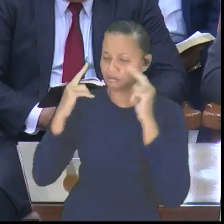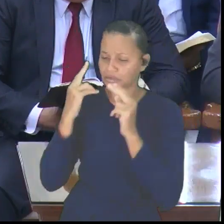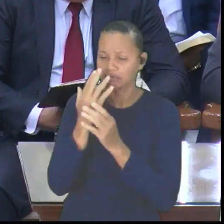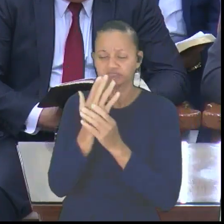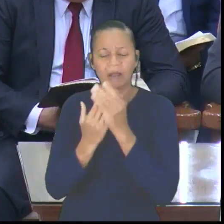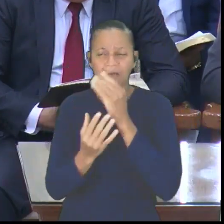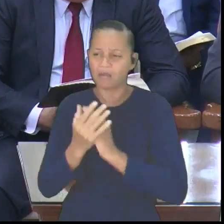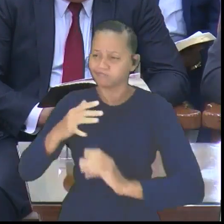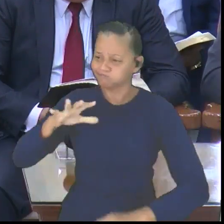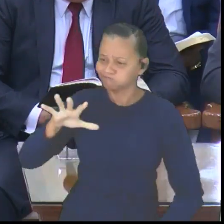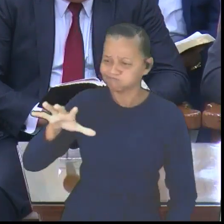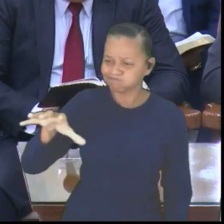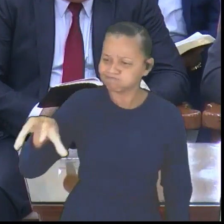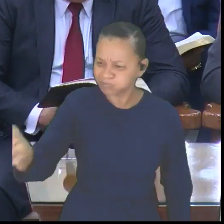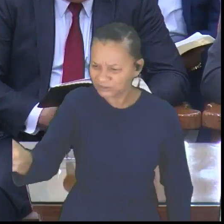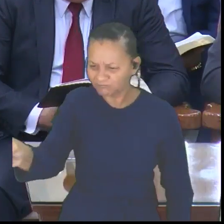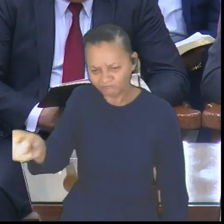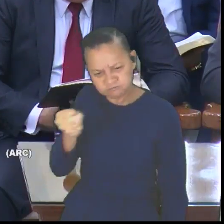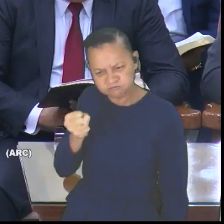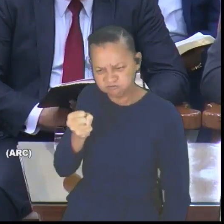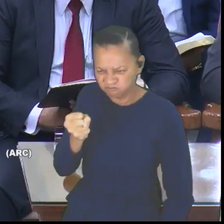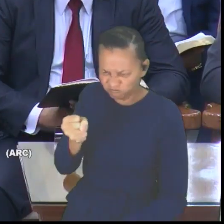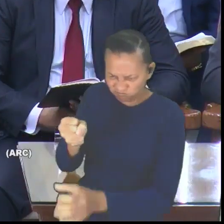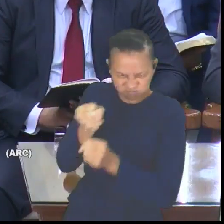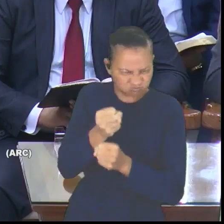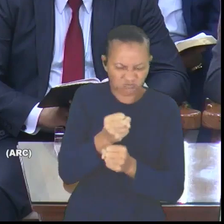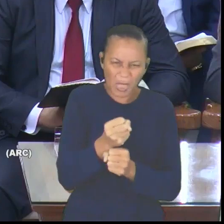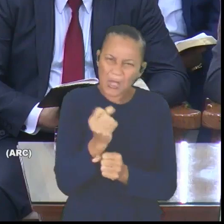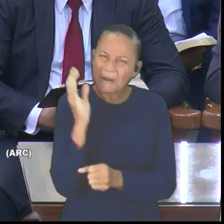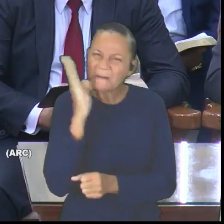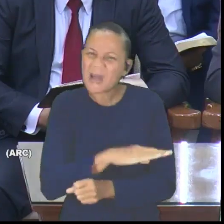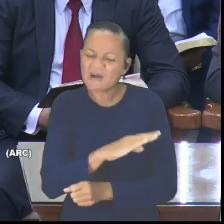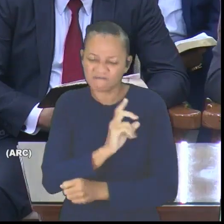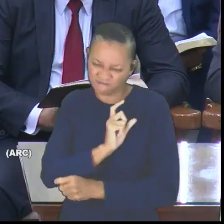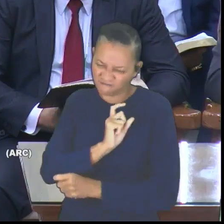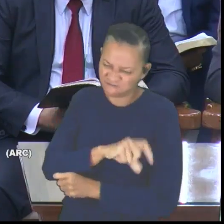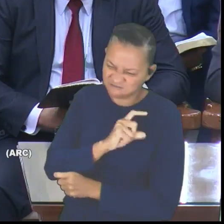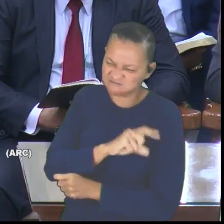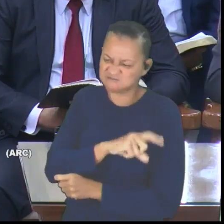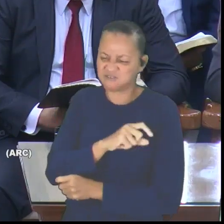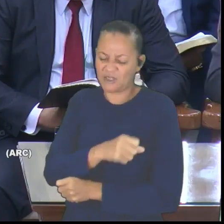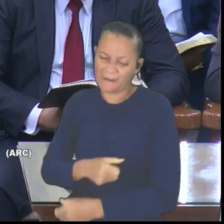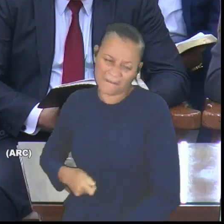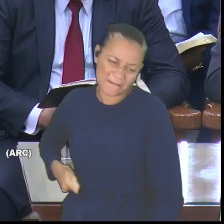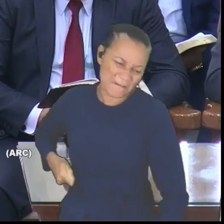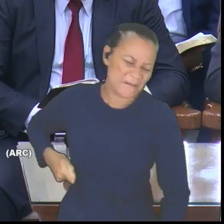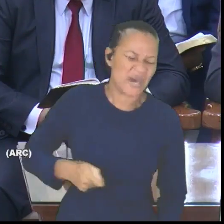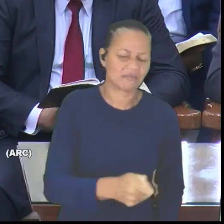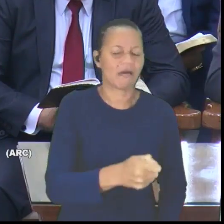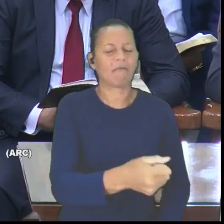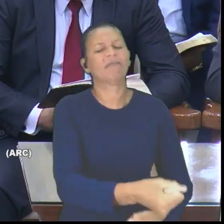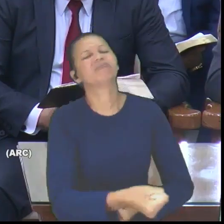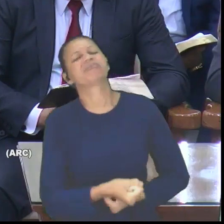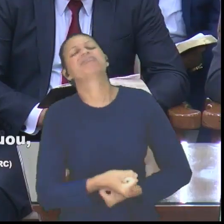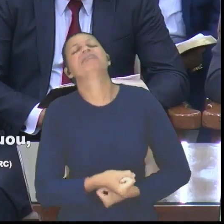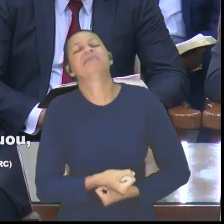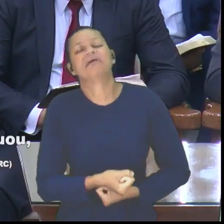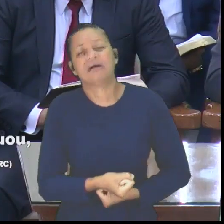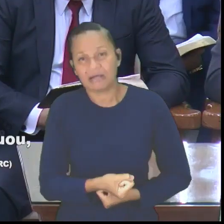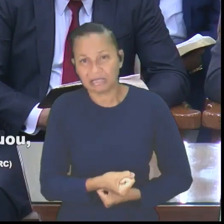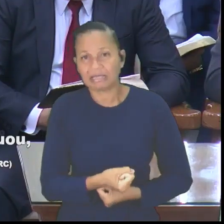igreja para os maltratar, e matou à espada Tiago, irmão de